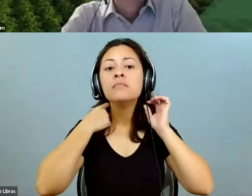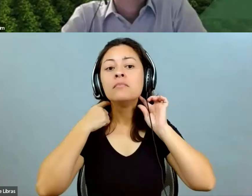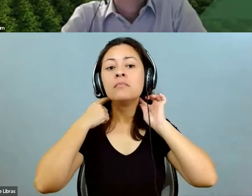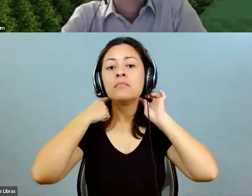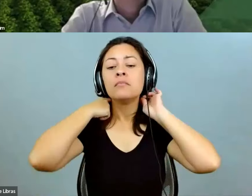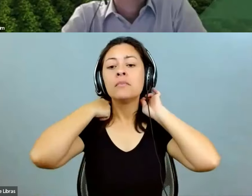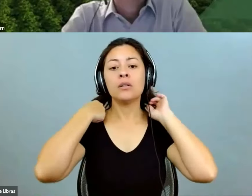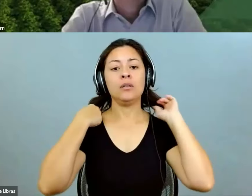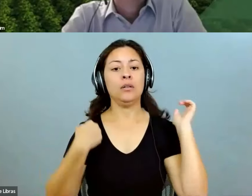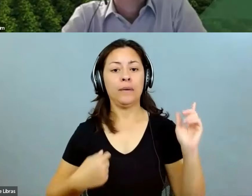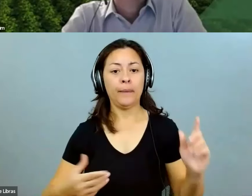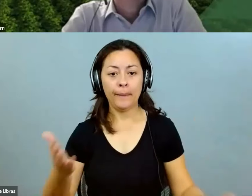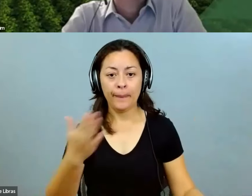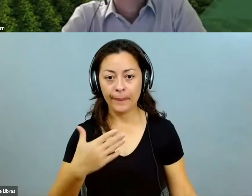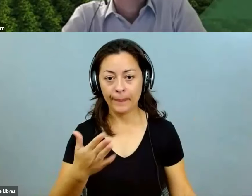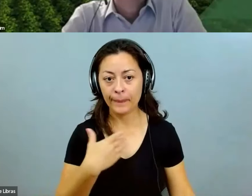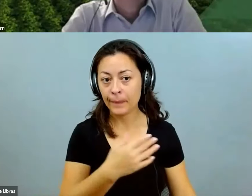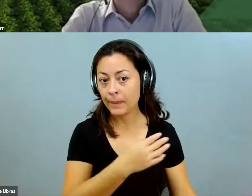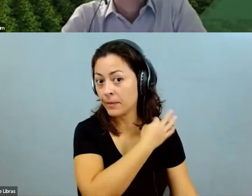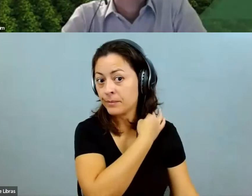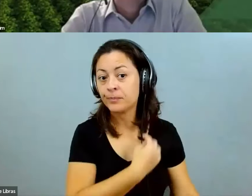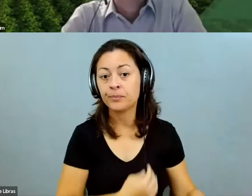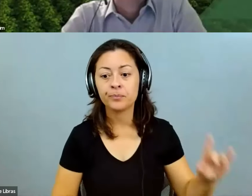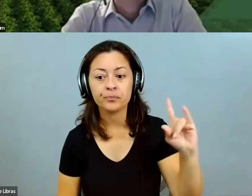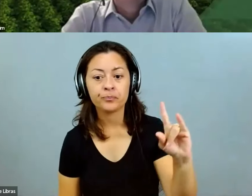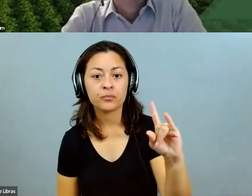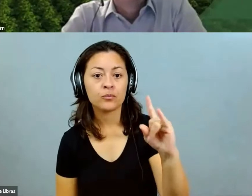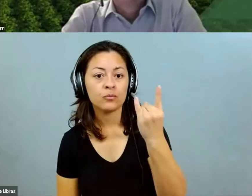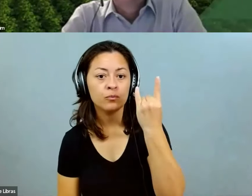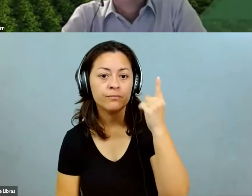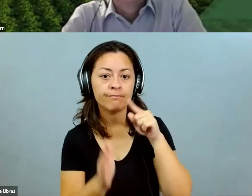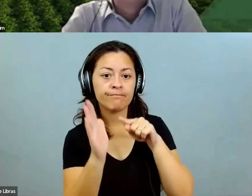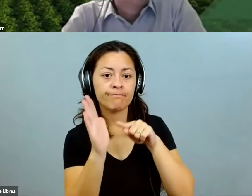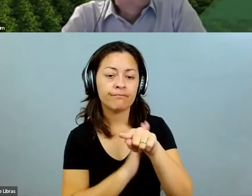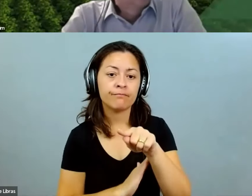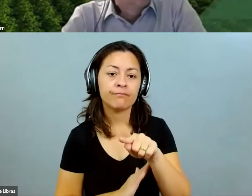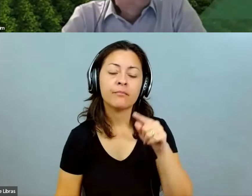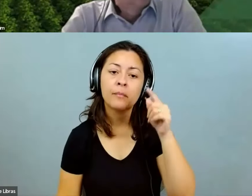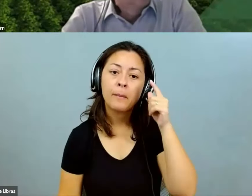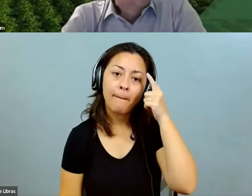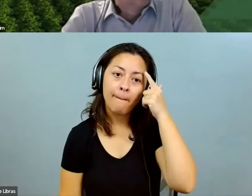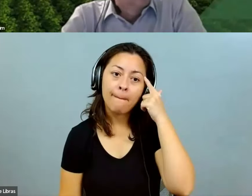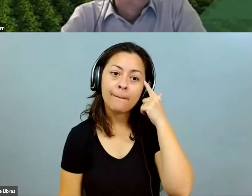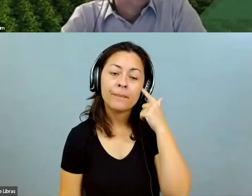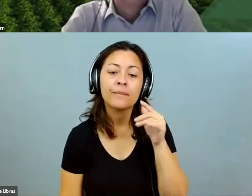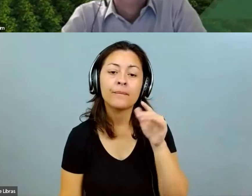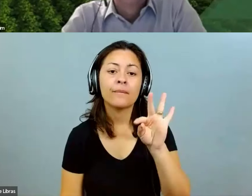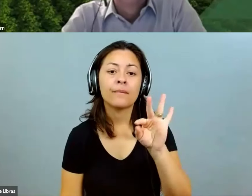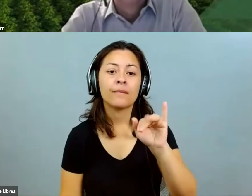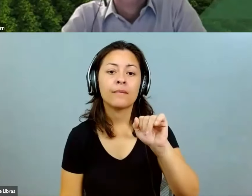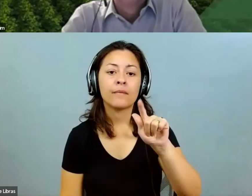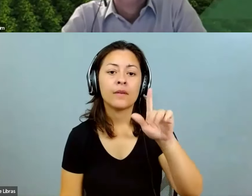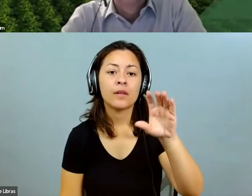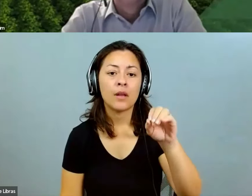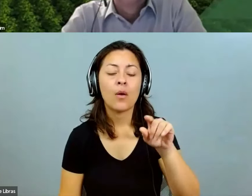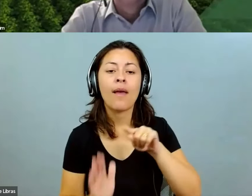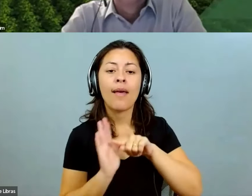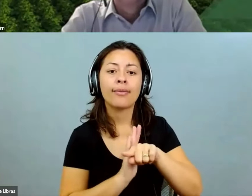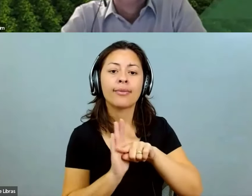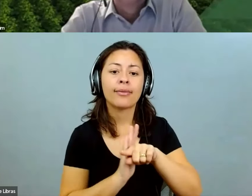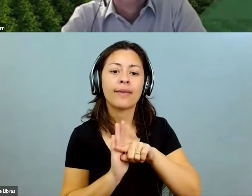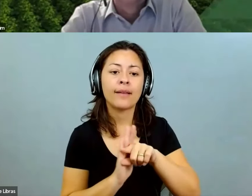é a nossa última pergunta vem do Thiago Duarte analista de cide do BTG e a pergunta